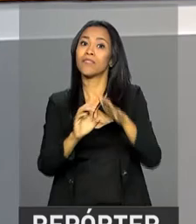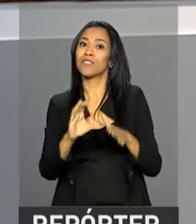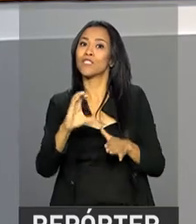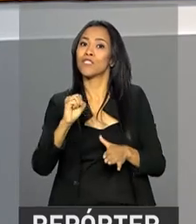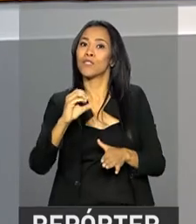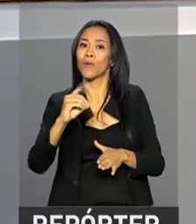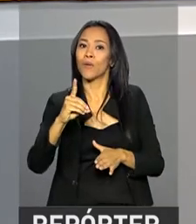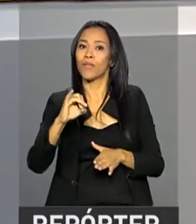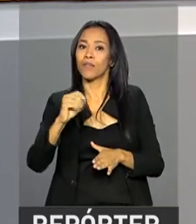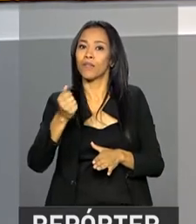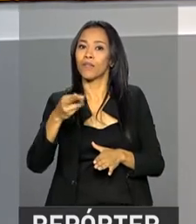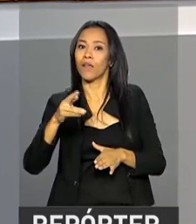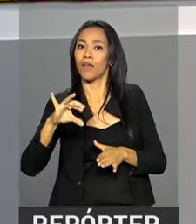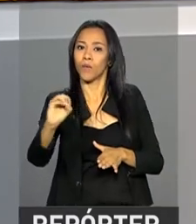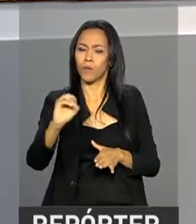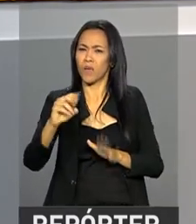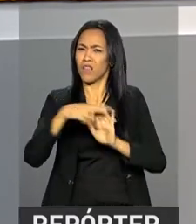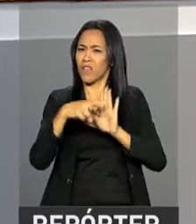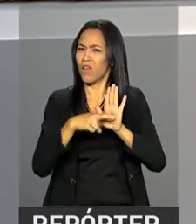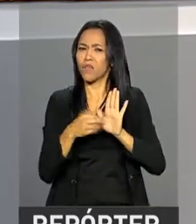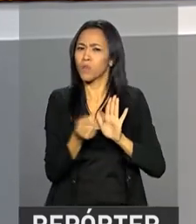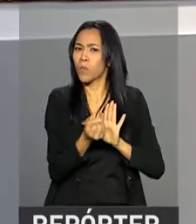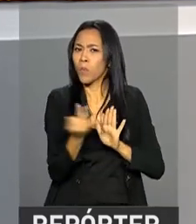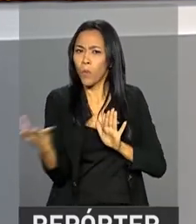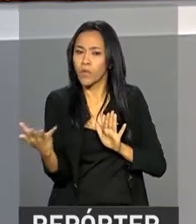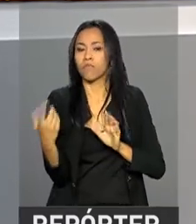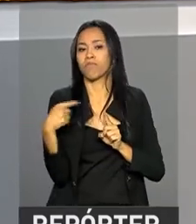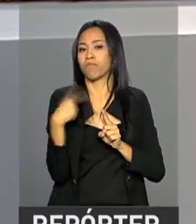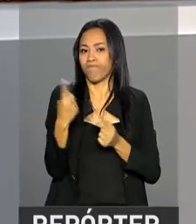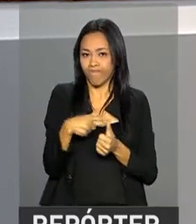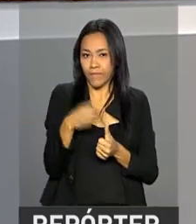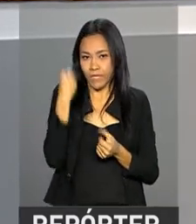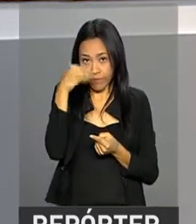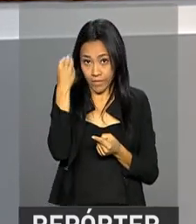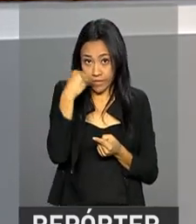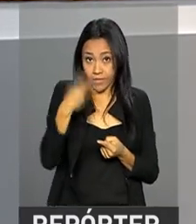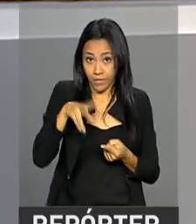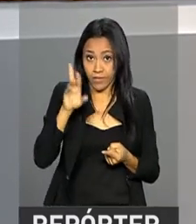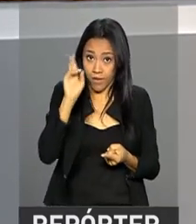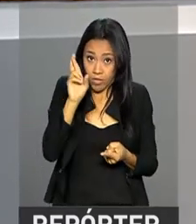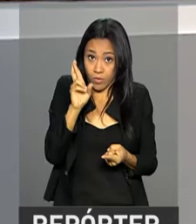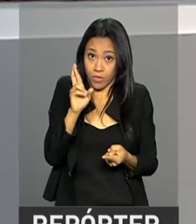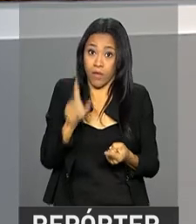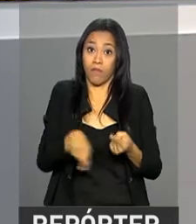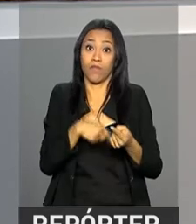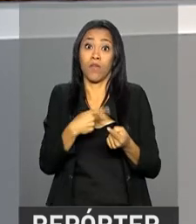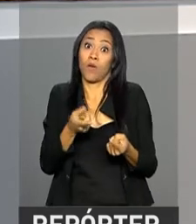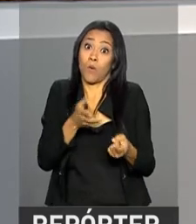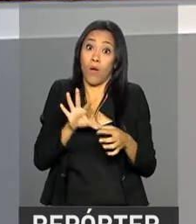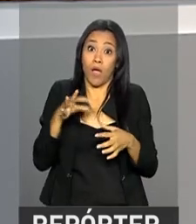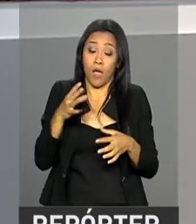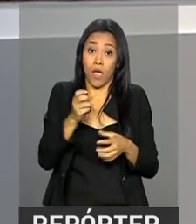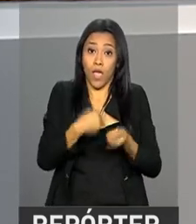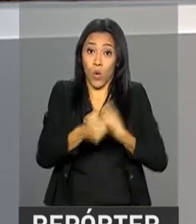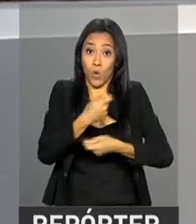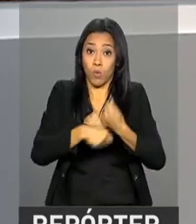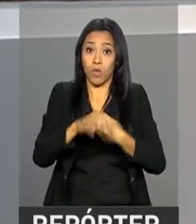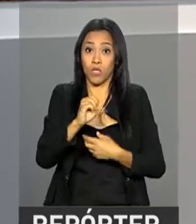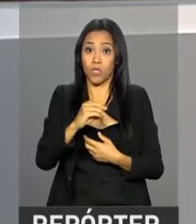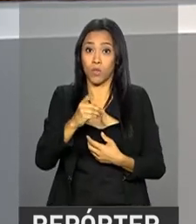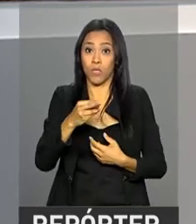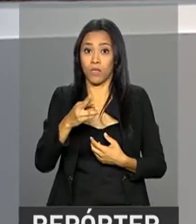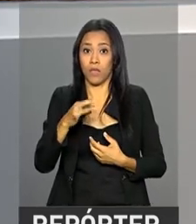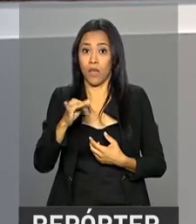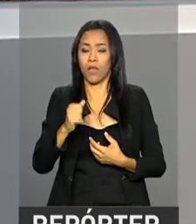entre os critérios exigidos está à experiência do responsável pela proposta a economia solidária vão ser investidos 4